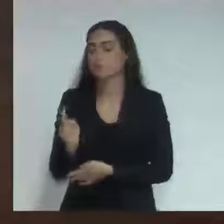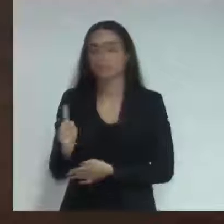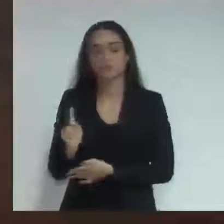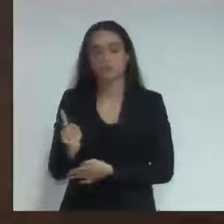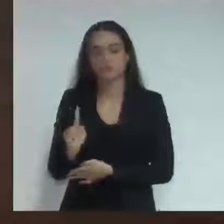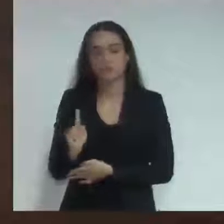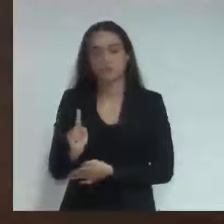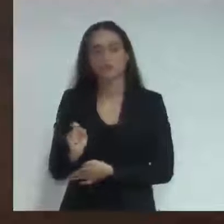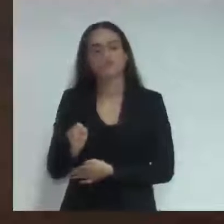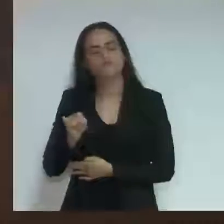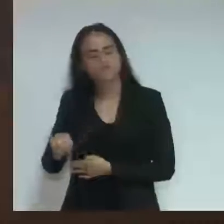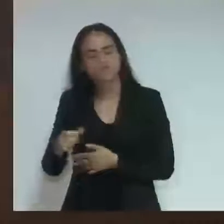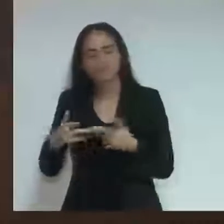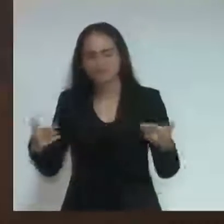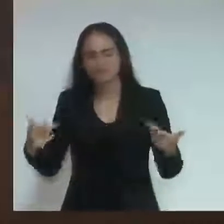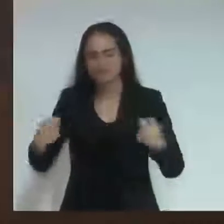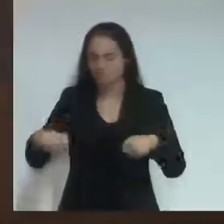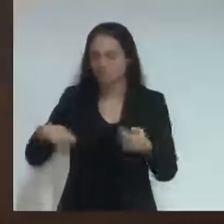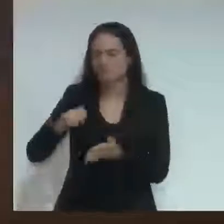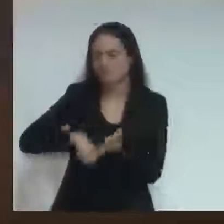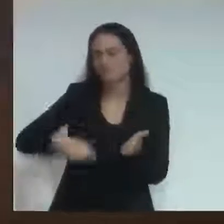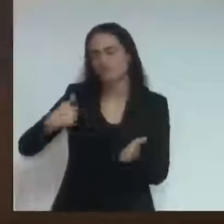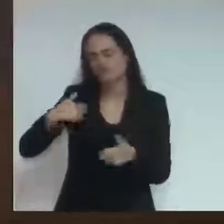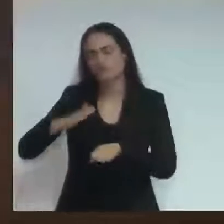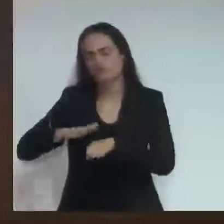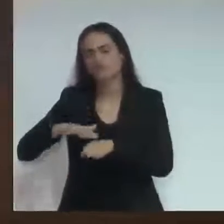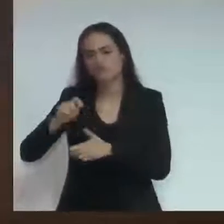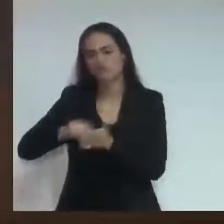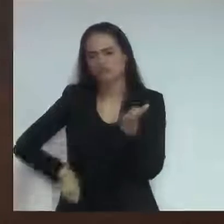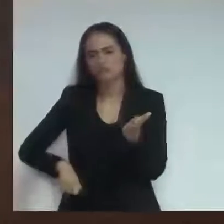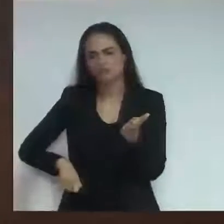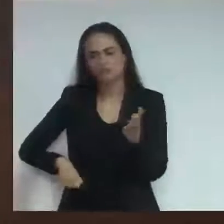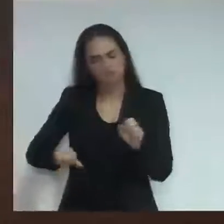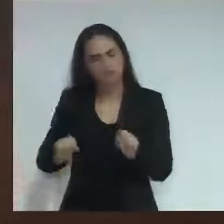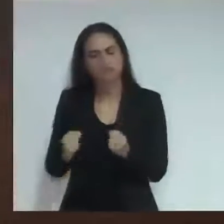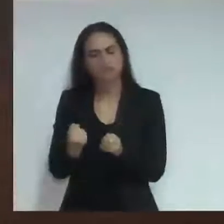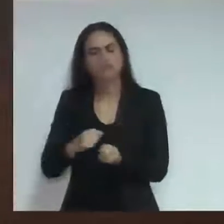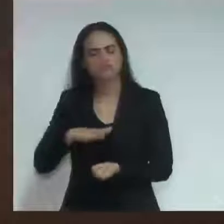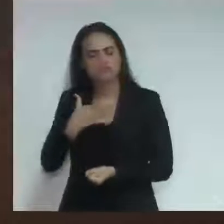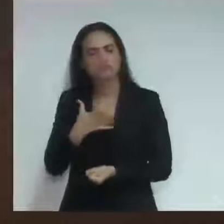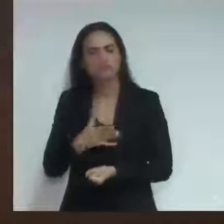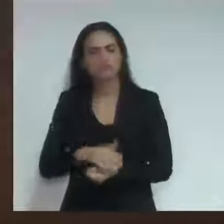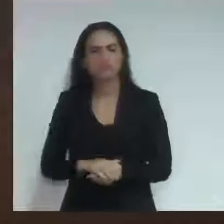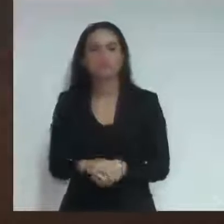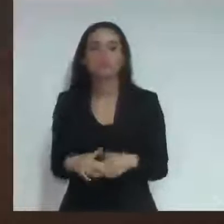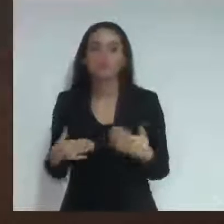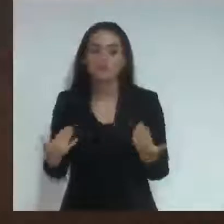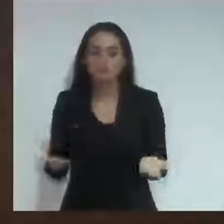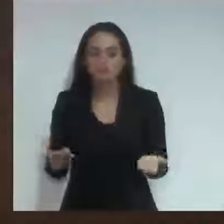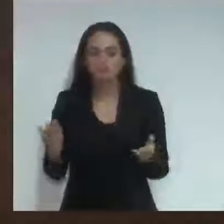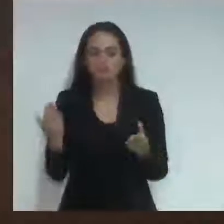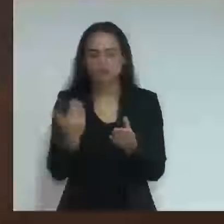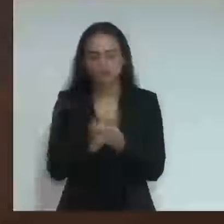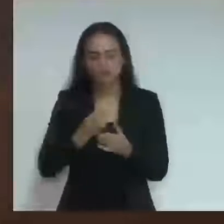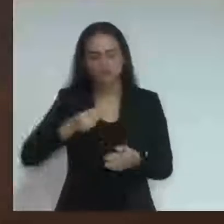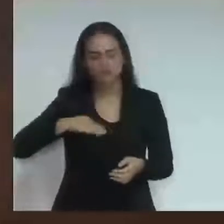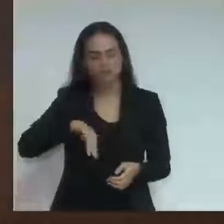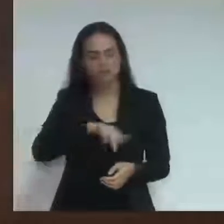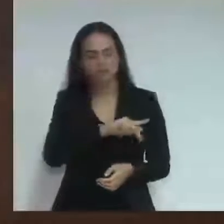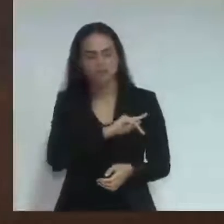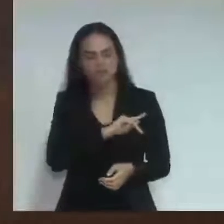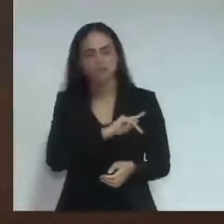que tiver que falar, o que tiver que assinar, vou assinar e vou fazer. Pois bem, foi analisado, e a semana passada